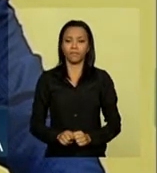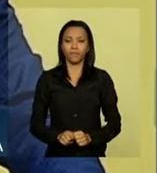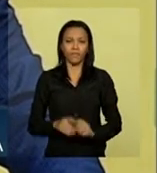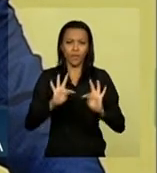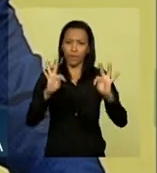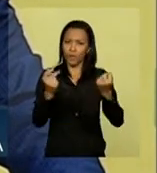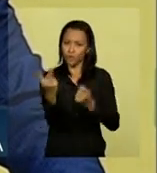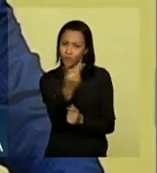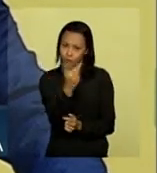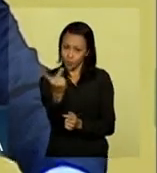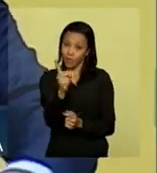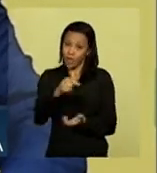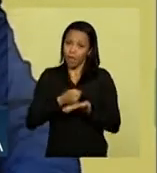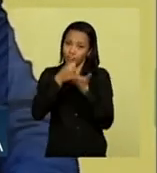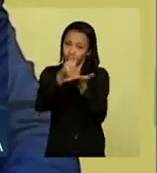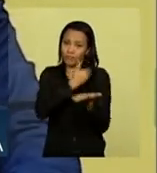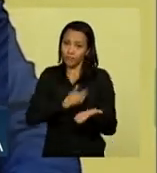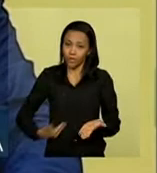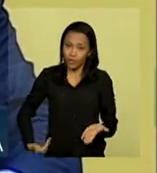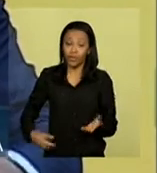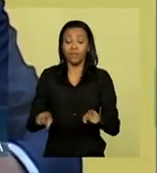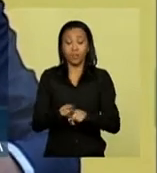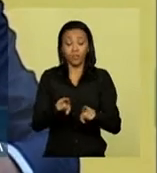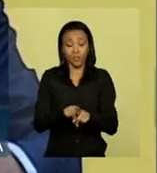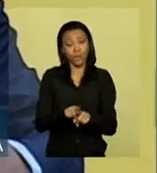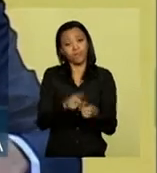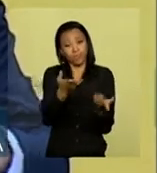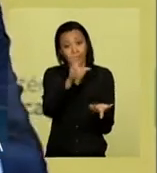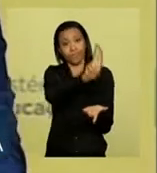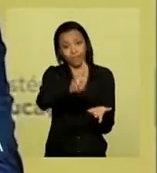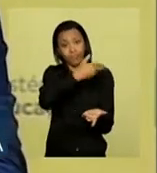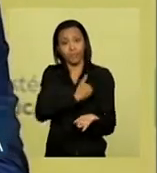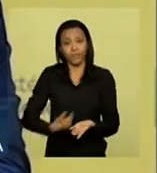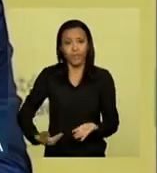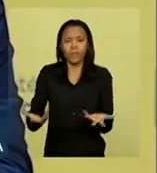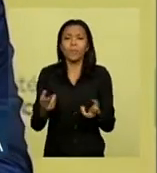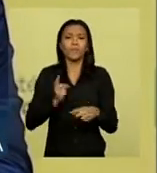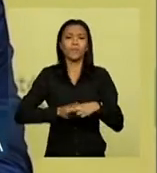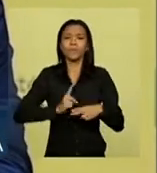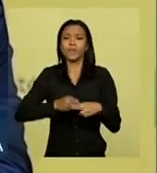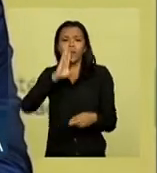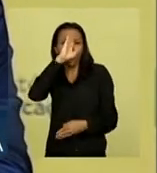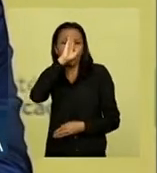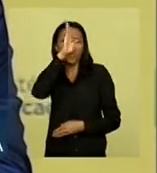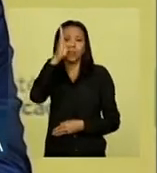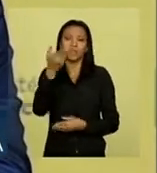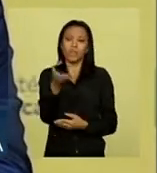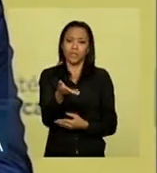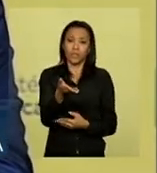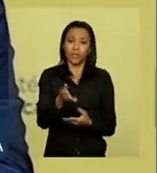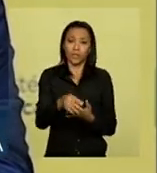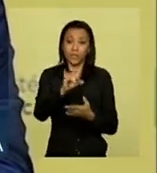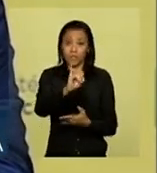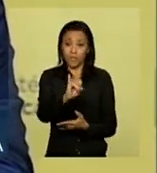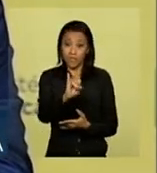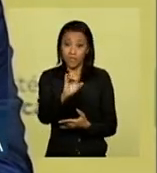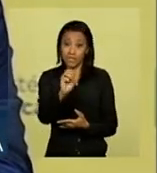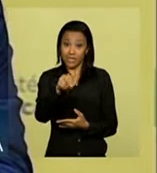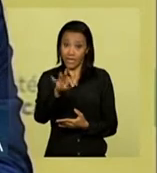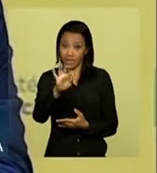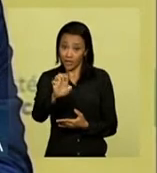todos os dois subsidiados além da rede pública então o que que é fundamental o ensaio para a gente ter um instrumento